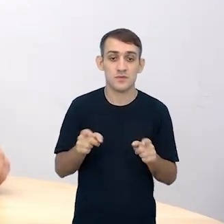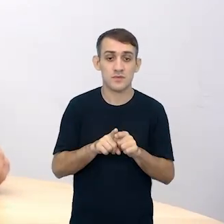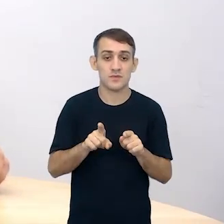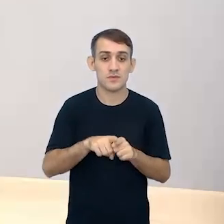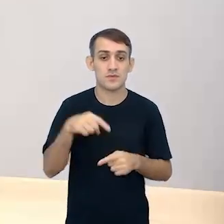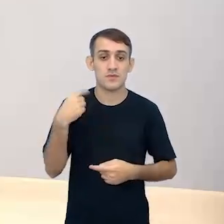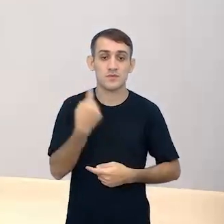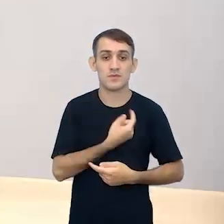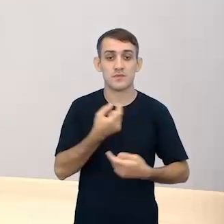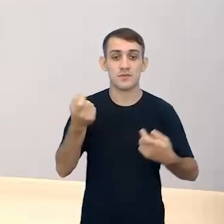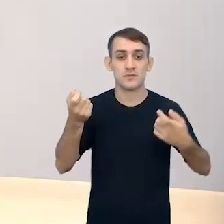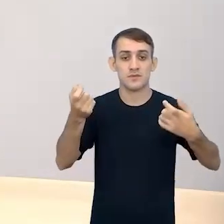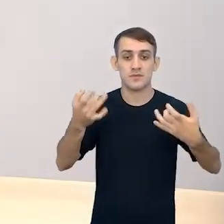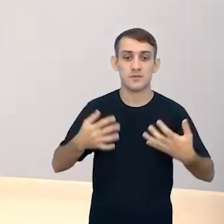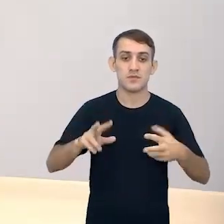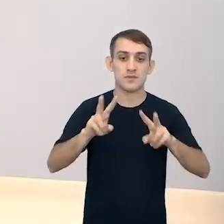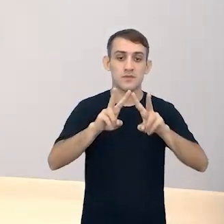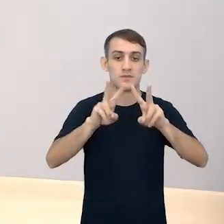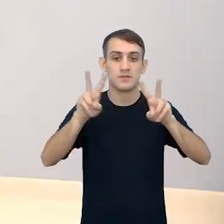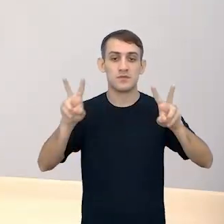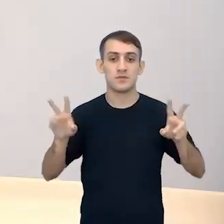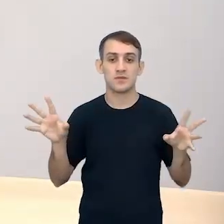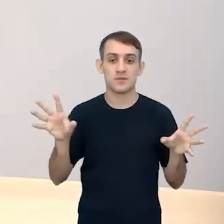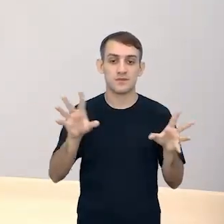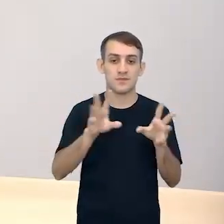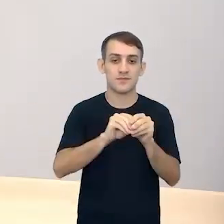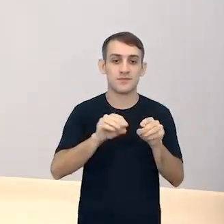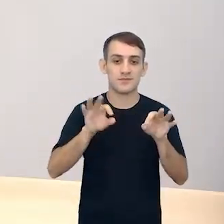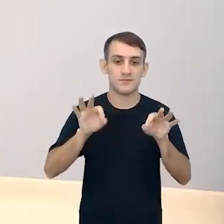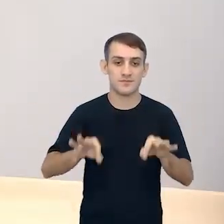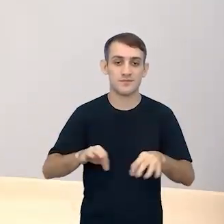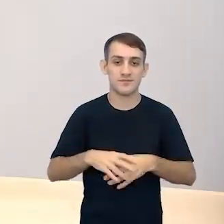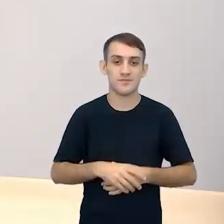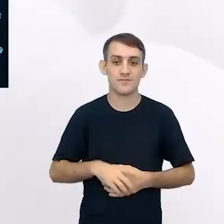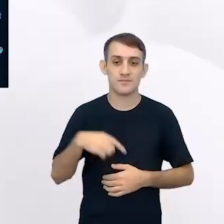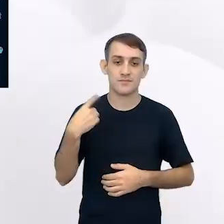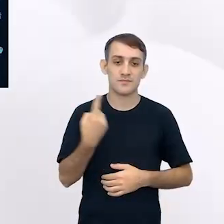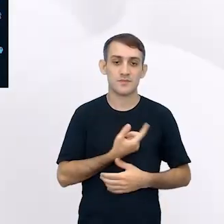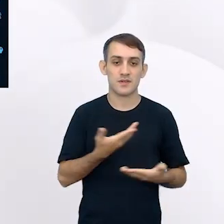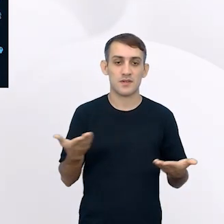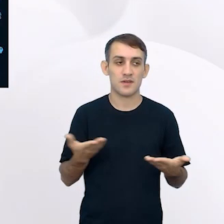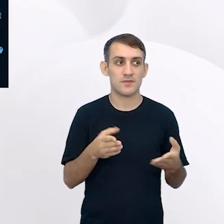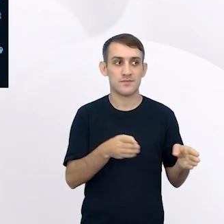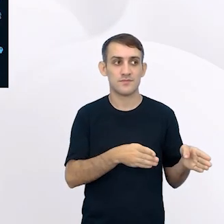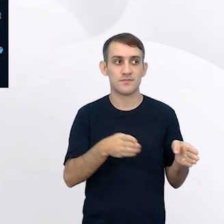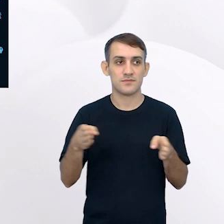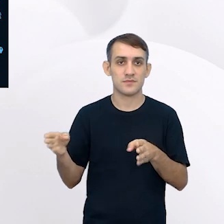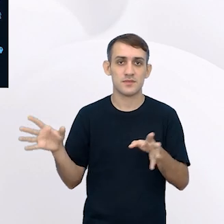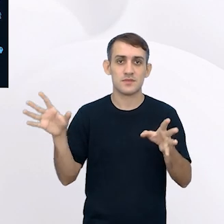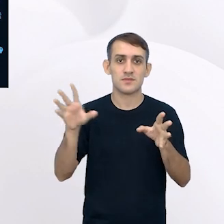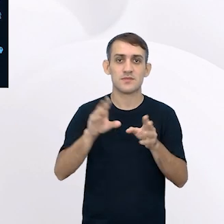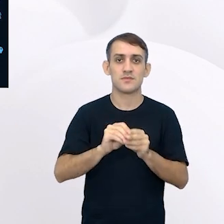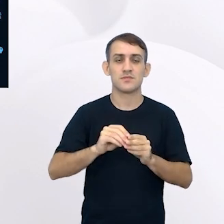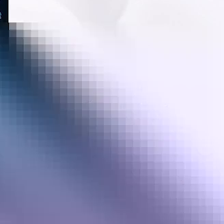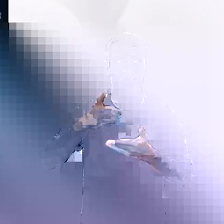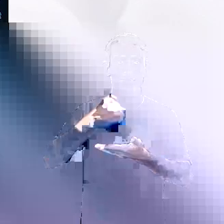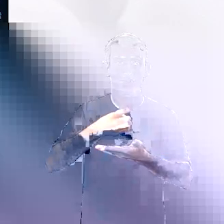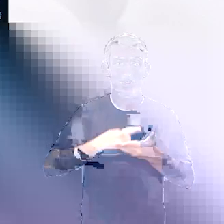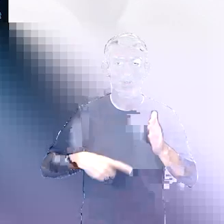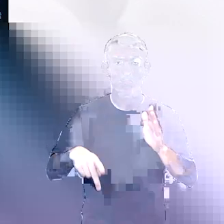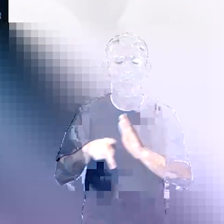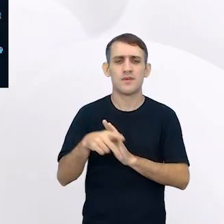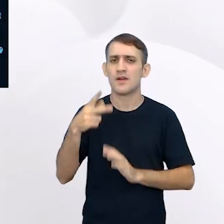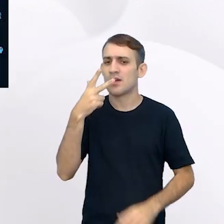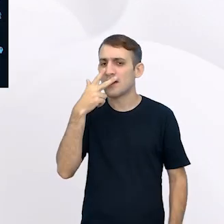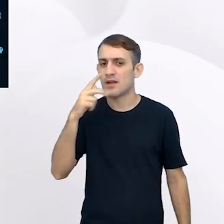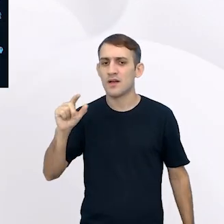dessa sistematização, Kimi? Vamos, chegamos à sistematização, né? Design Thinking. O que você acha,